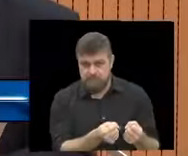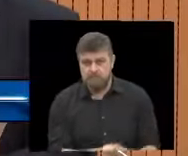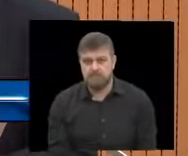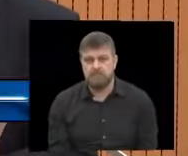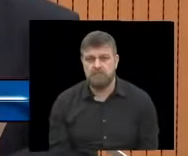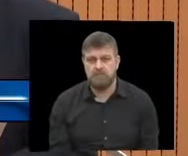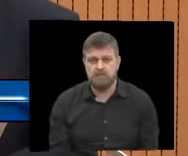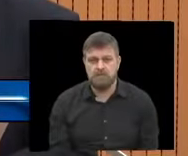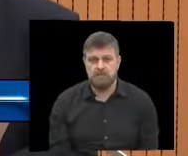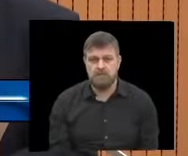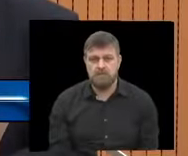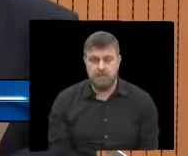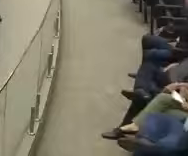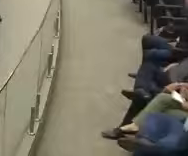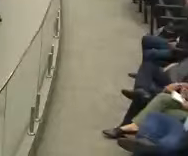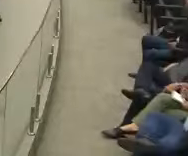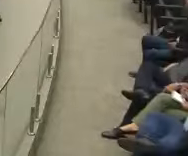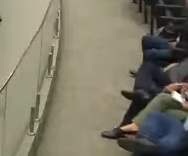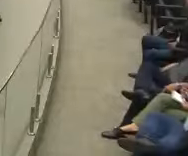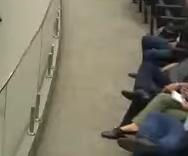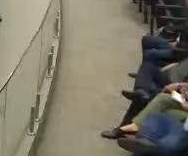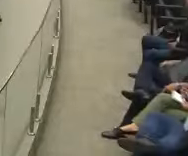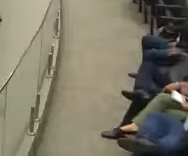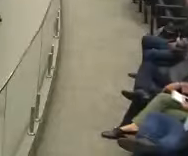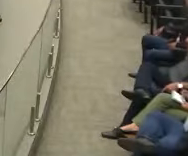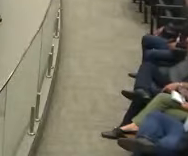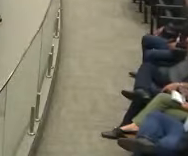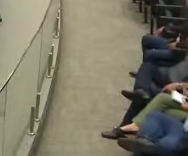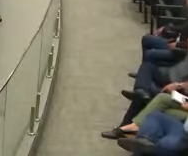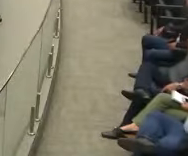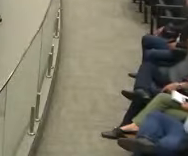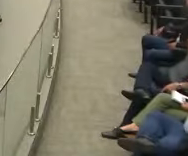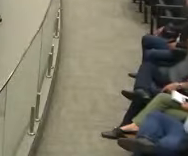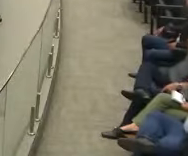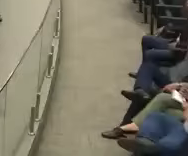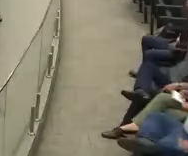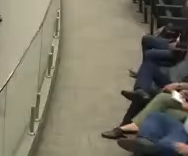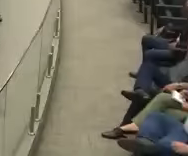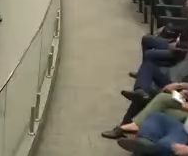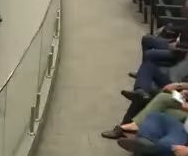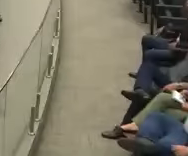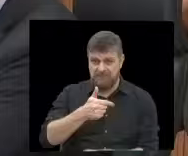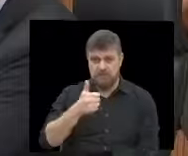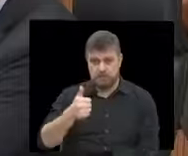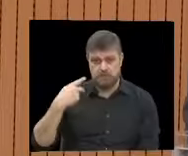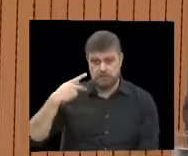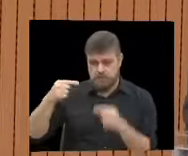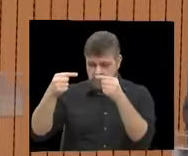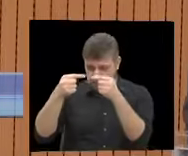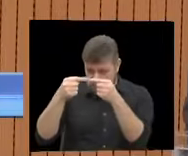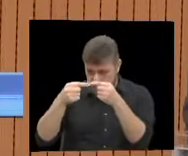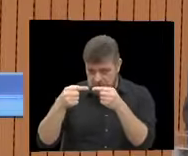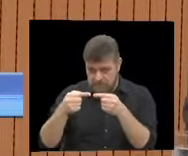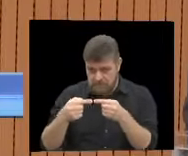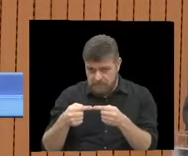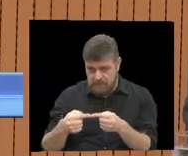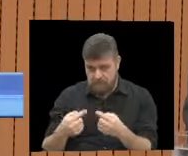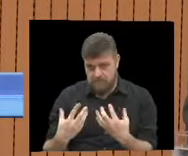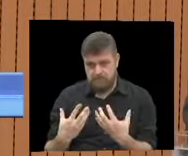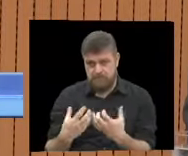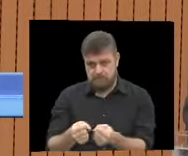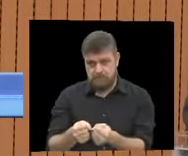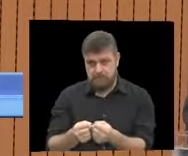por maioria logo após o parecer os vereadores aprovaram a matéria com 21 votos favoráveis